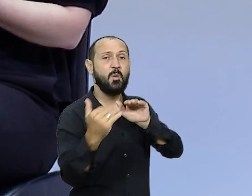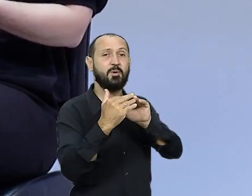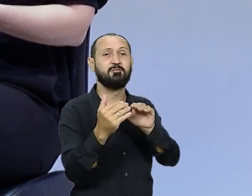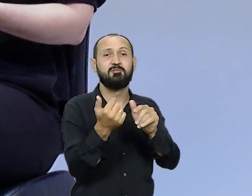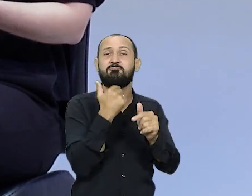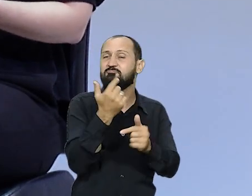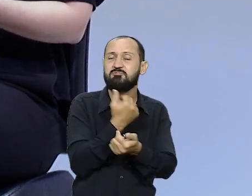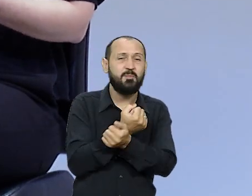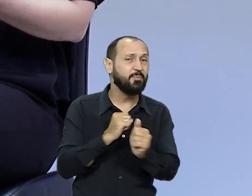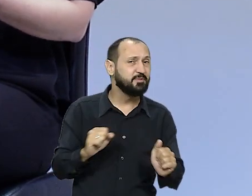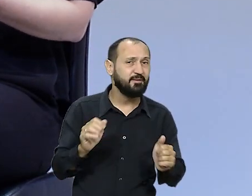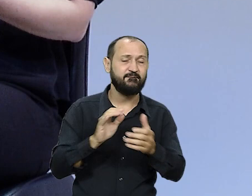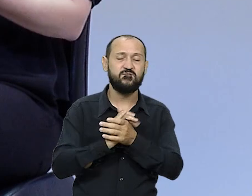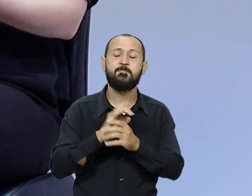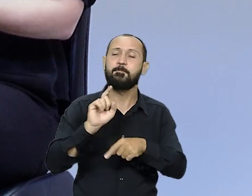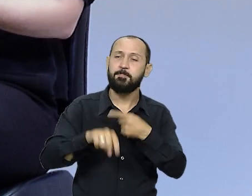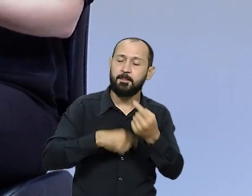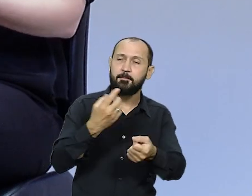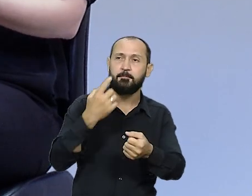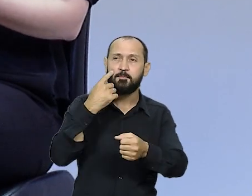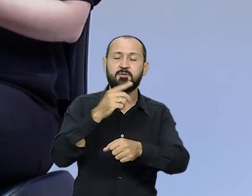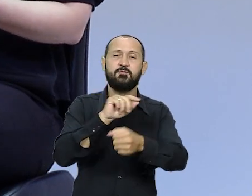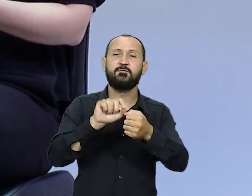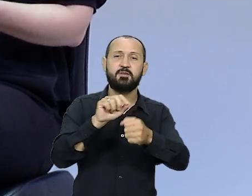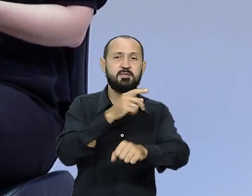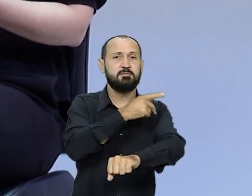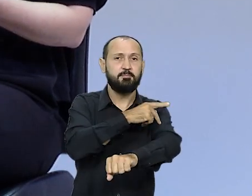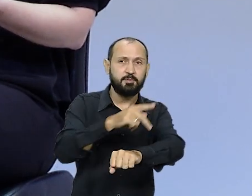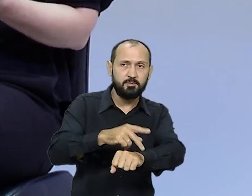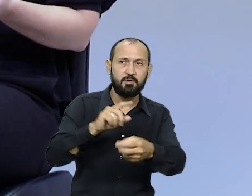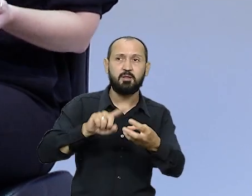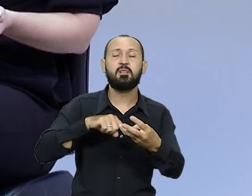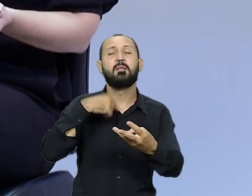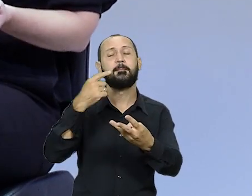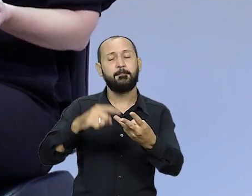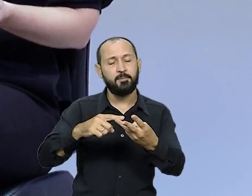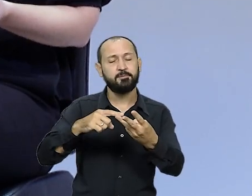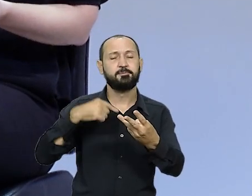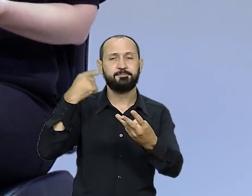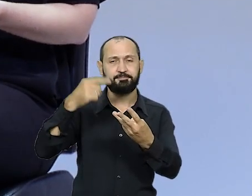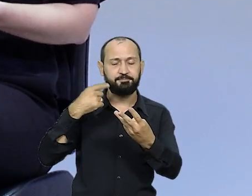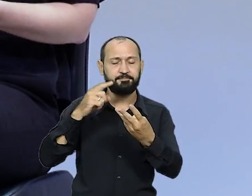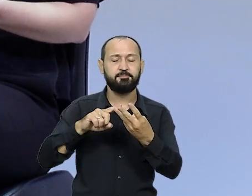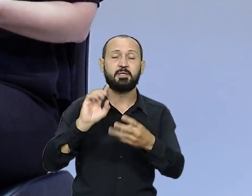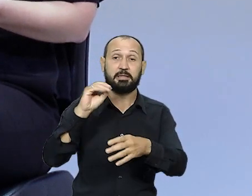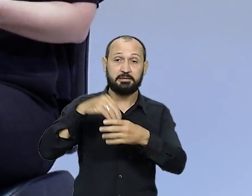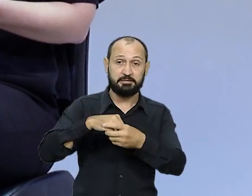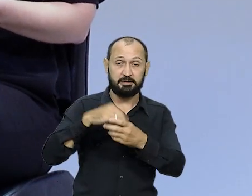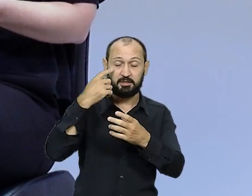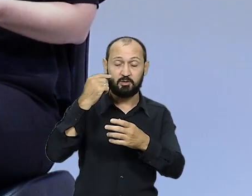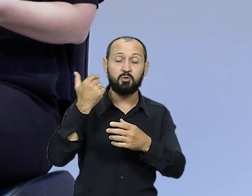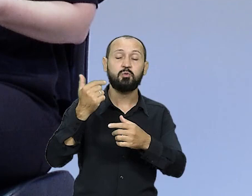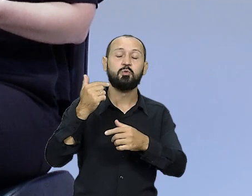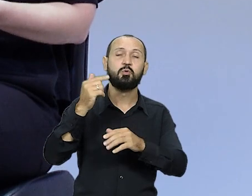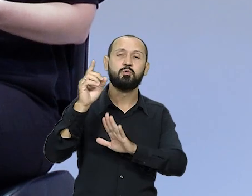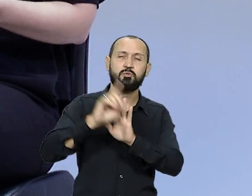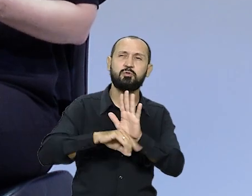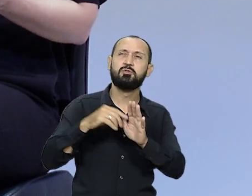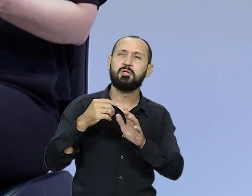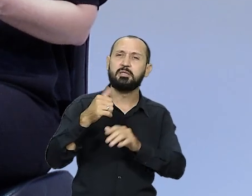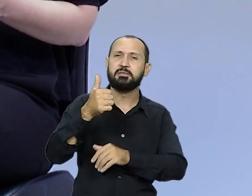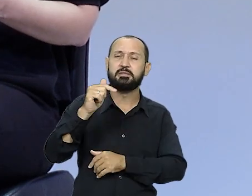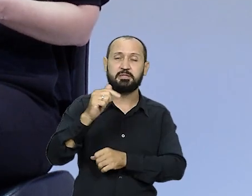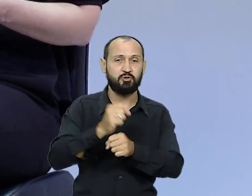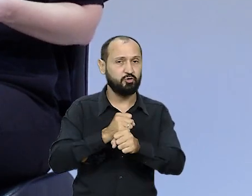receptor, não vai acontecer. Depois do magistério veio pedagogia, da pedagogia o direito. Dentro da área do direito advogando,